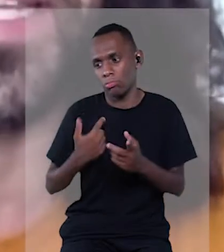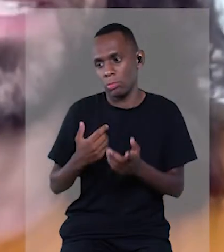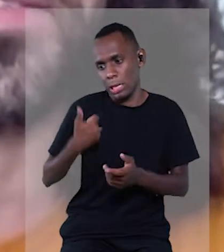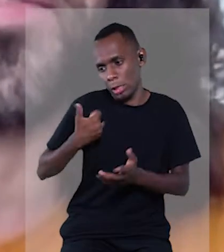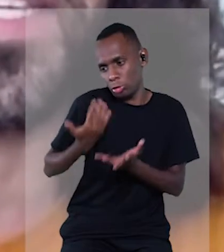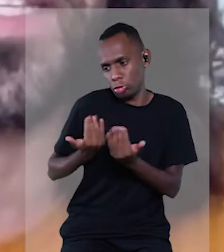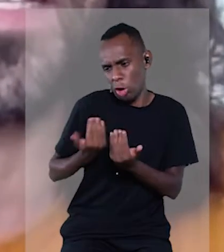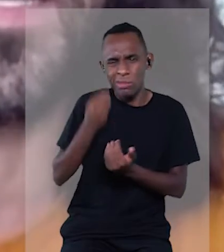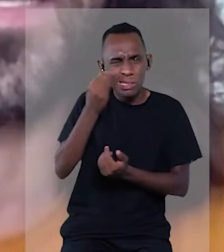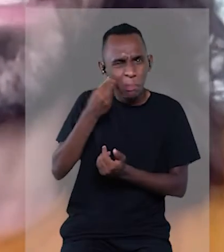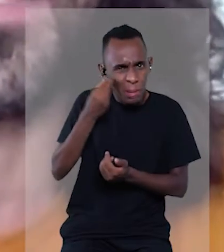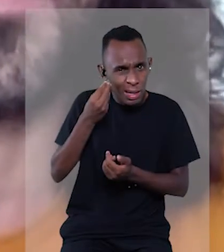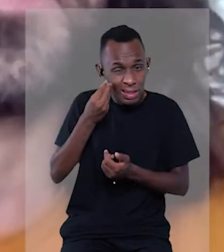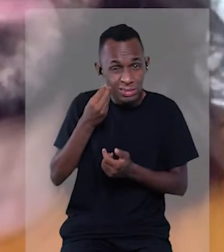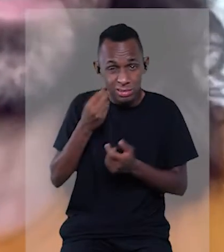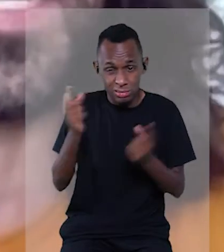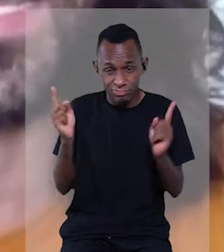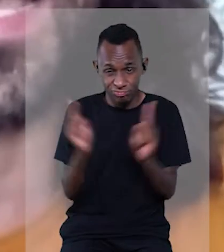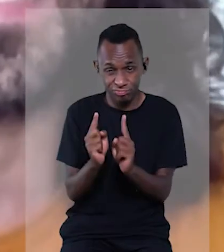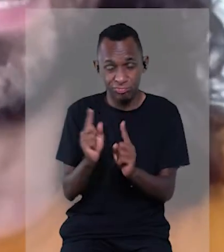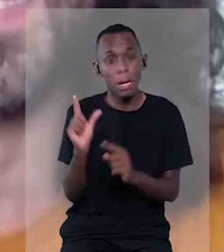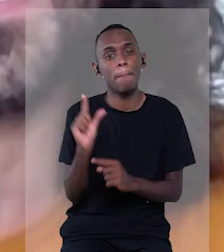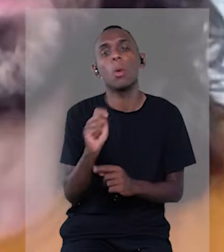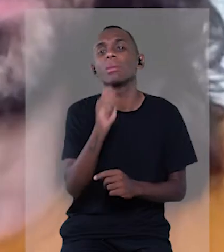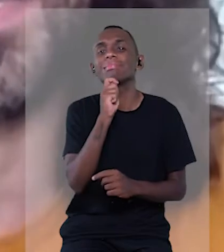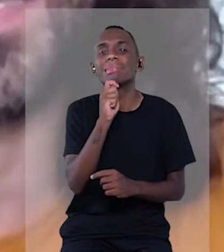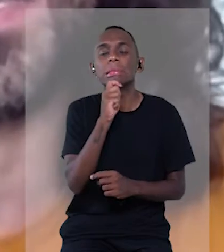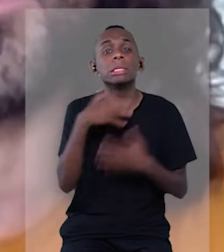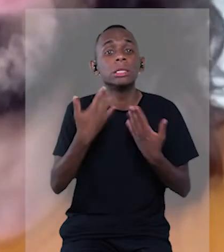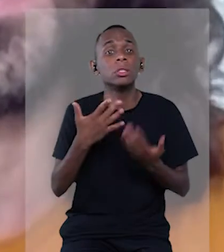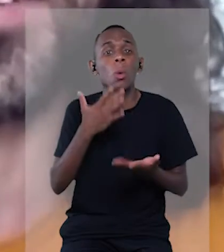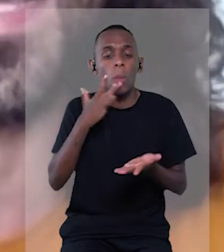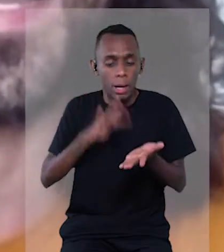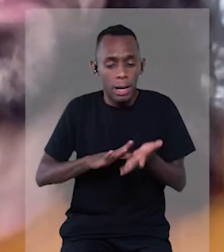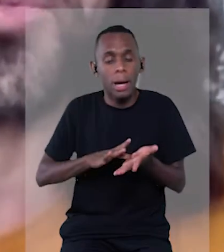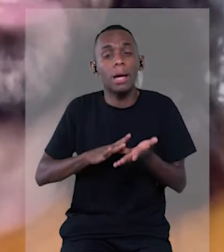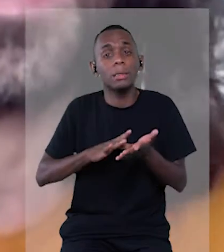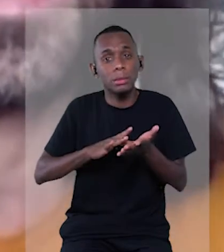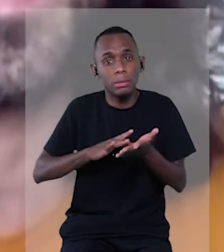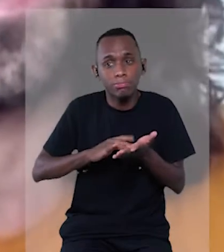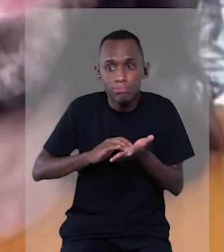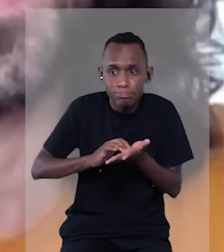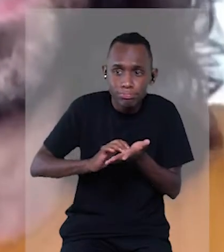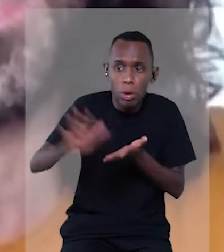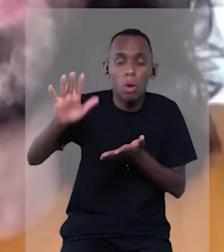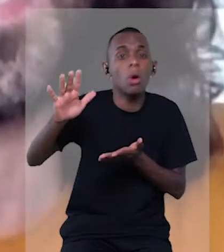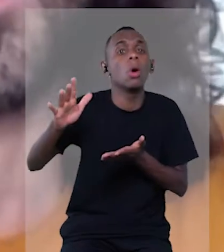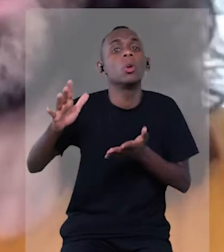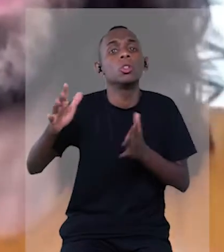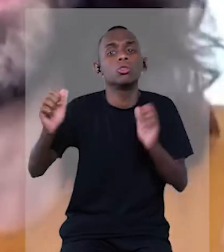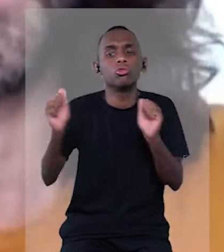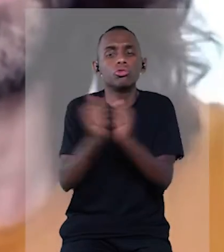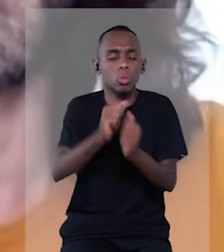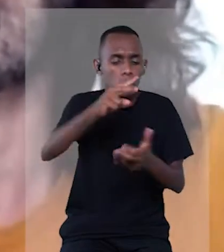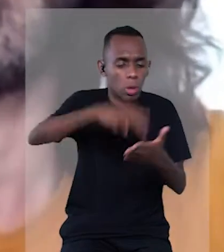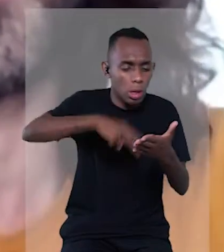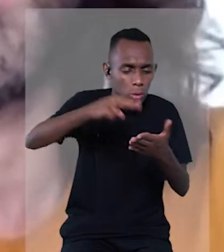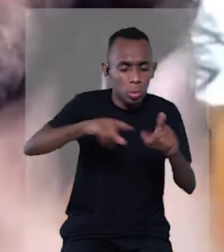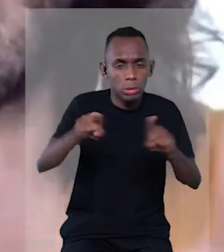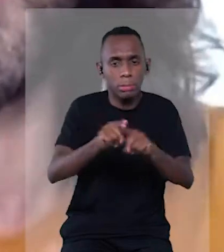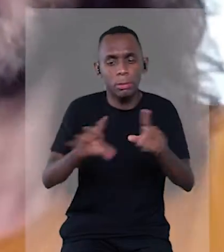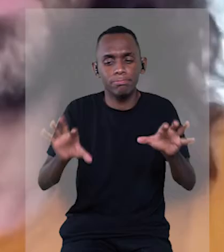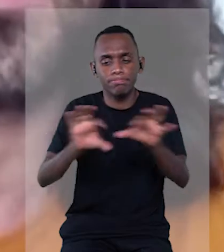tinha pouca experiência de vida. Então, as cartas uniram, né, a leitura e a escrita, e com certeza